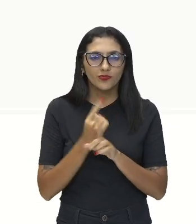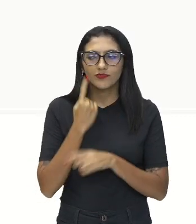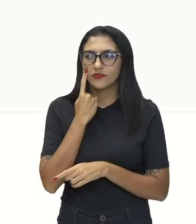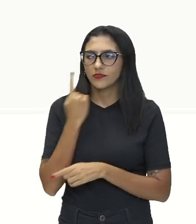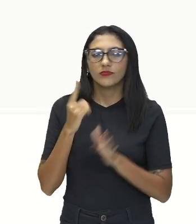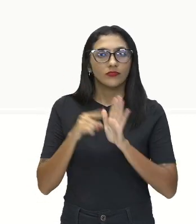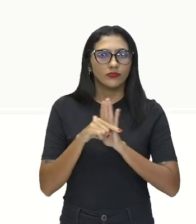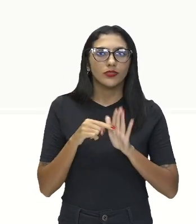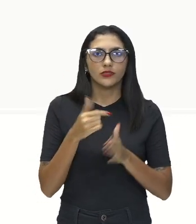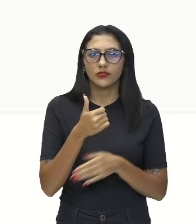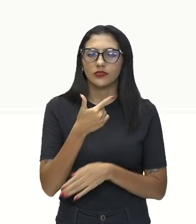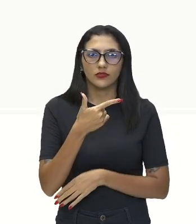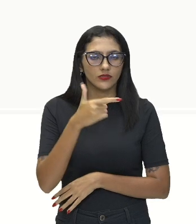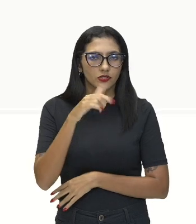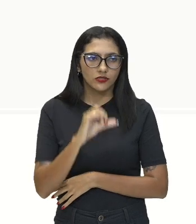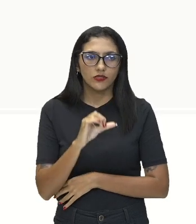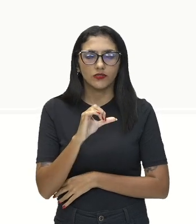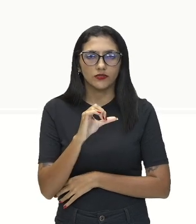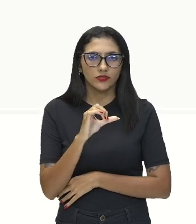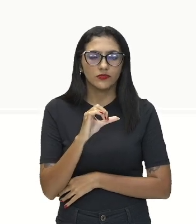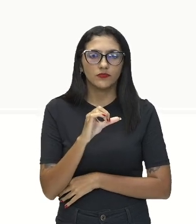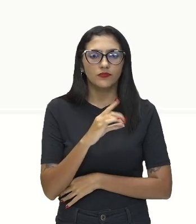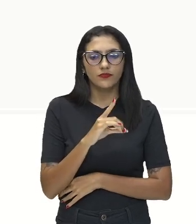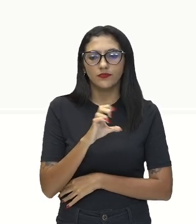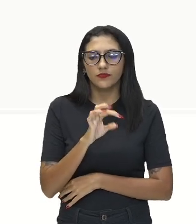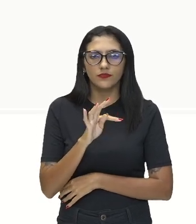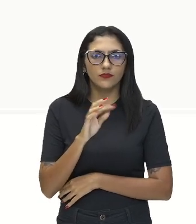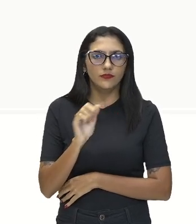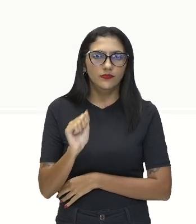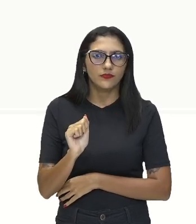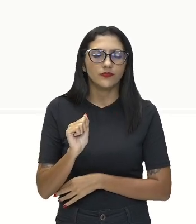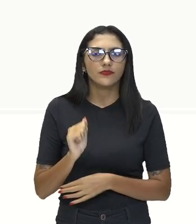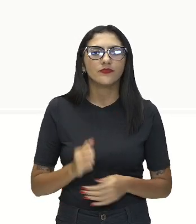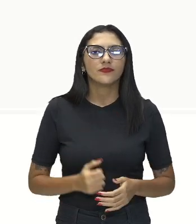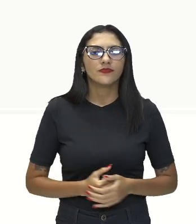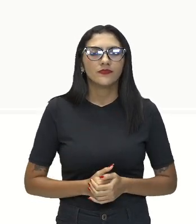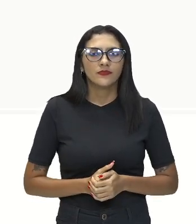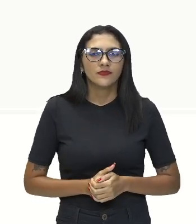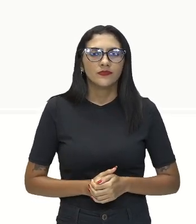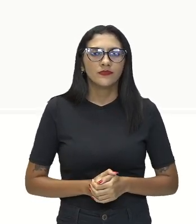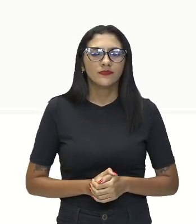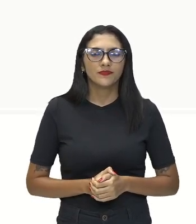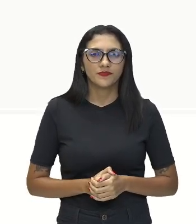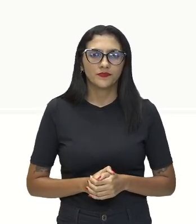do determinante da matriz A, tá? Menos